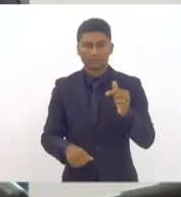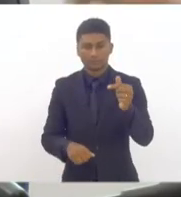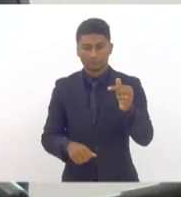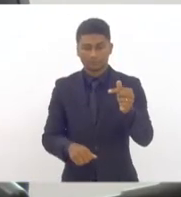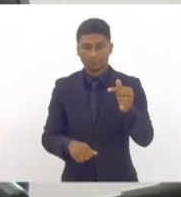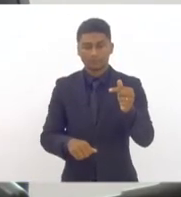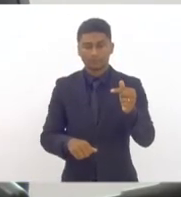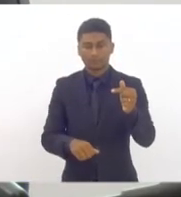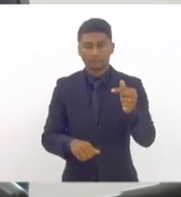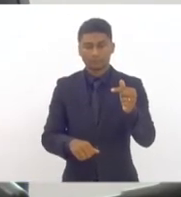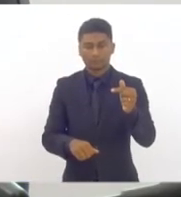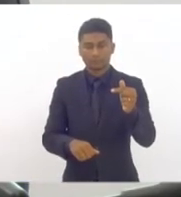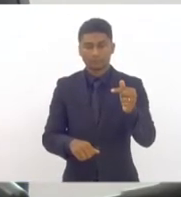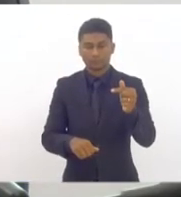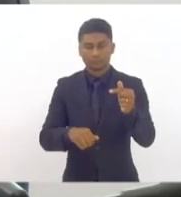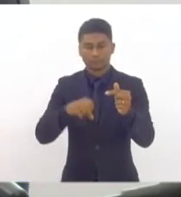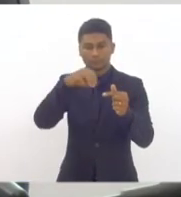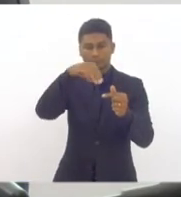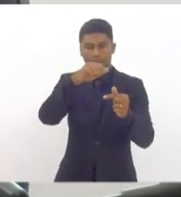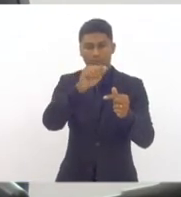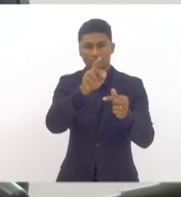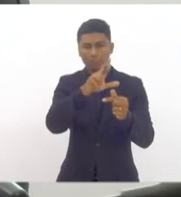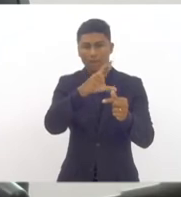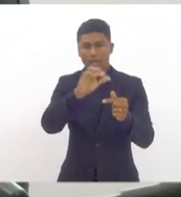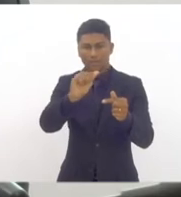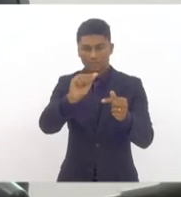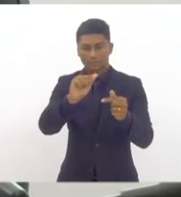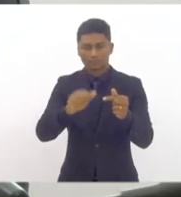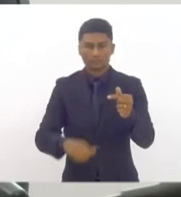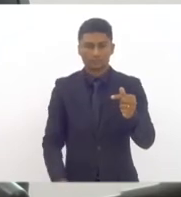lugar, empatados, temos Márcia Gatto,